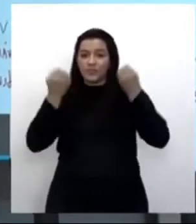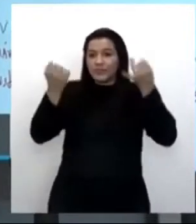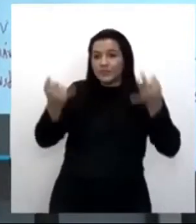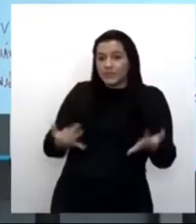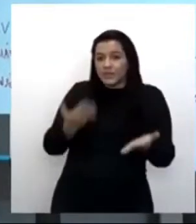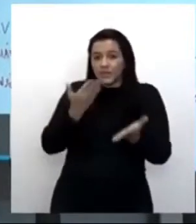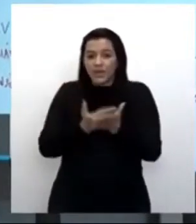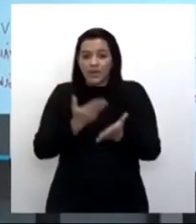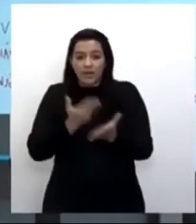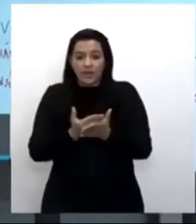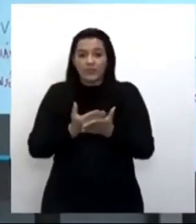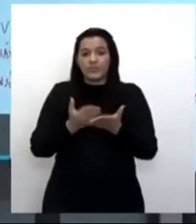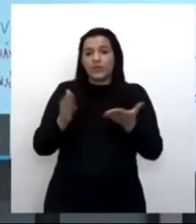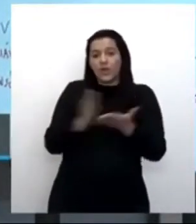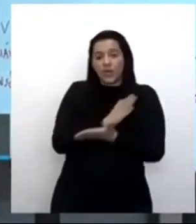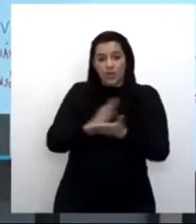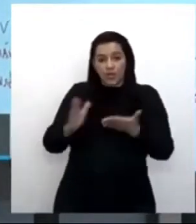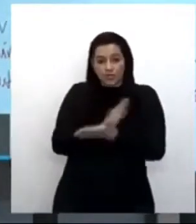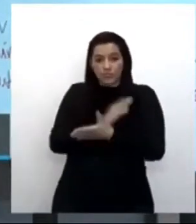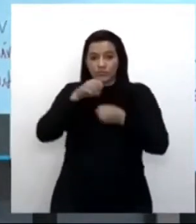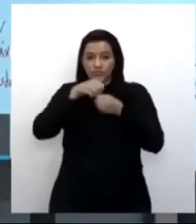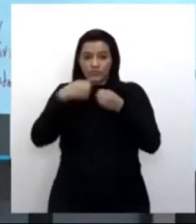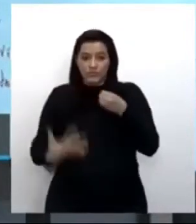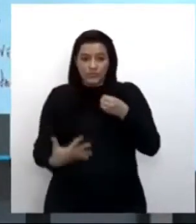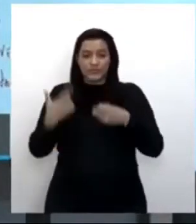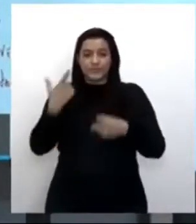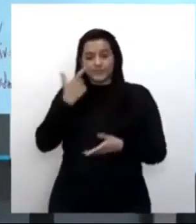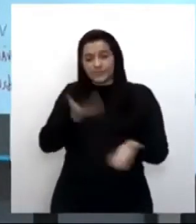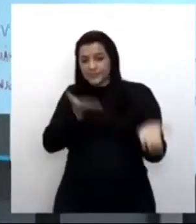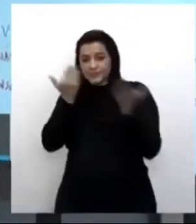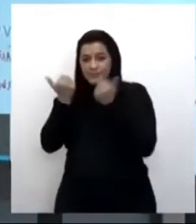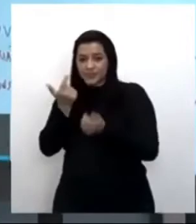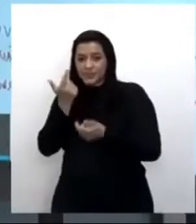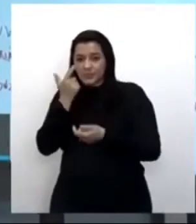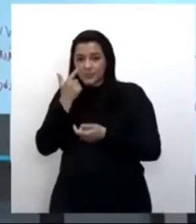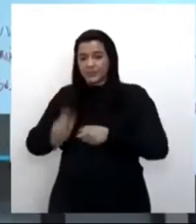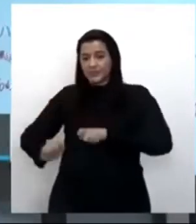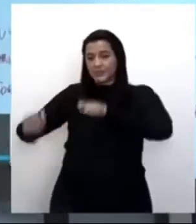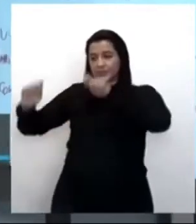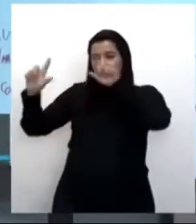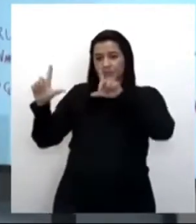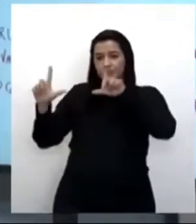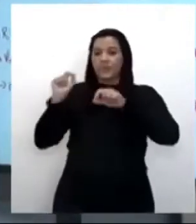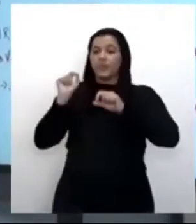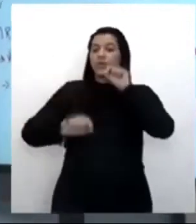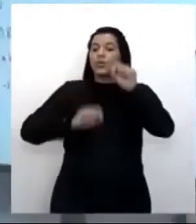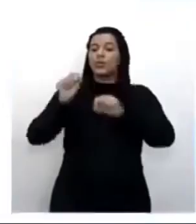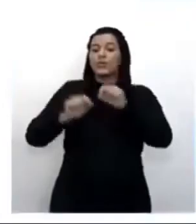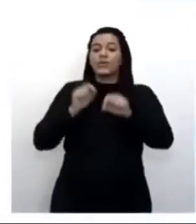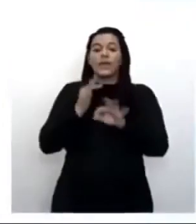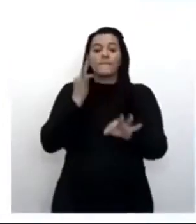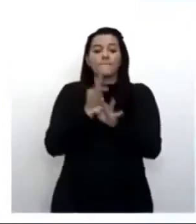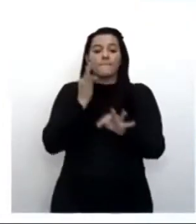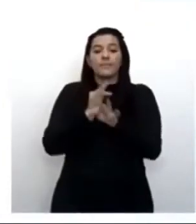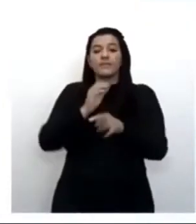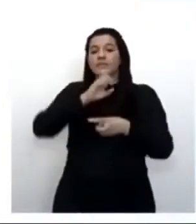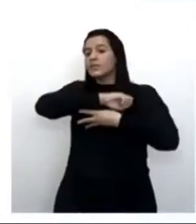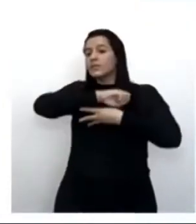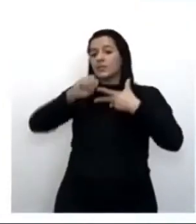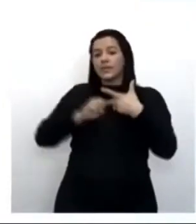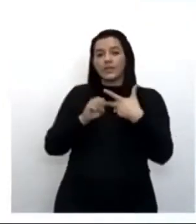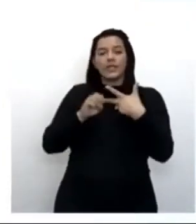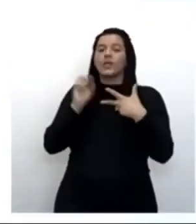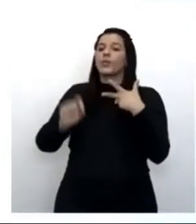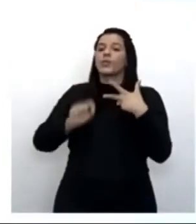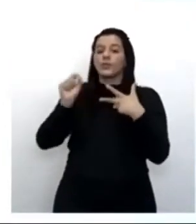aula, a questão dos conteúdos aí. Ó, vem comigo aqui para a tela para você ver um pouquinho o que é a física no Enem. Ó, eu coloquei